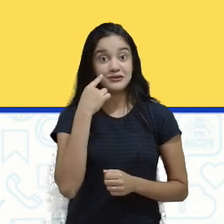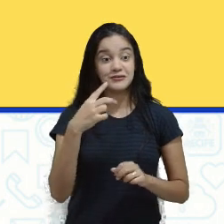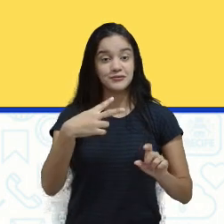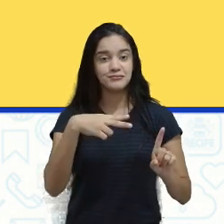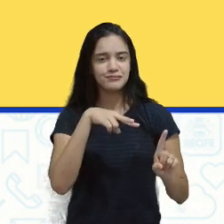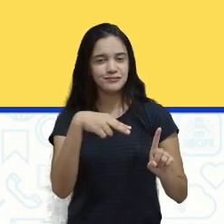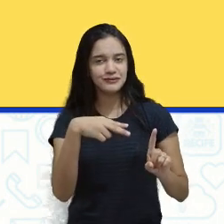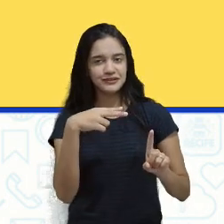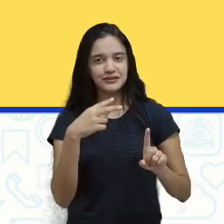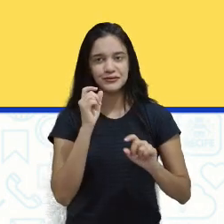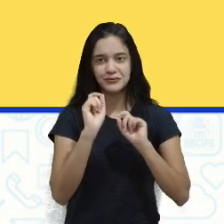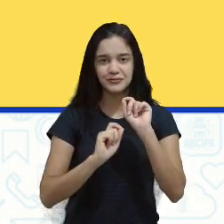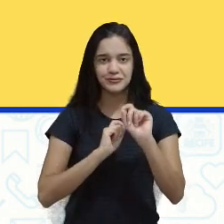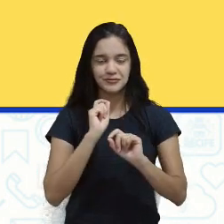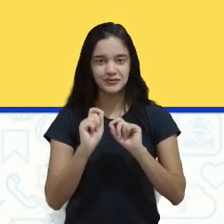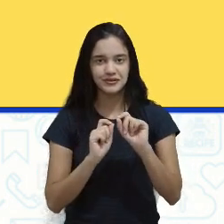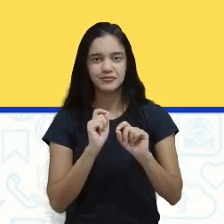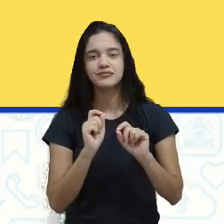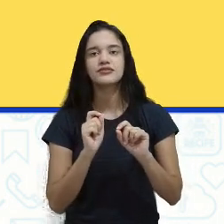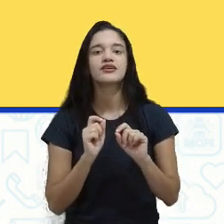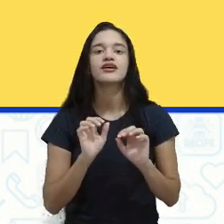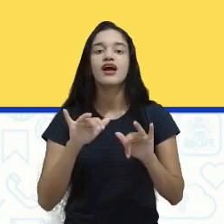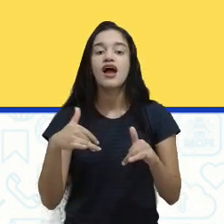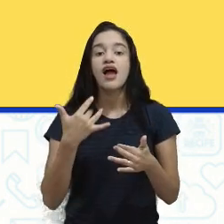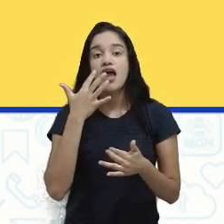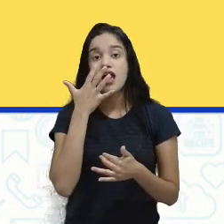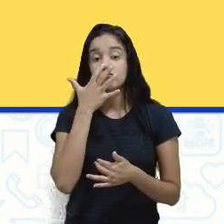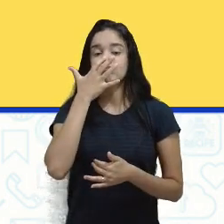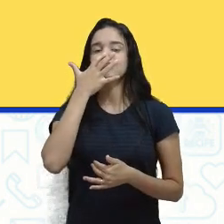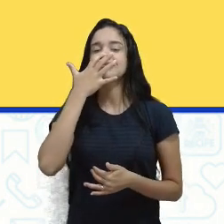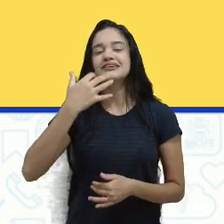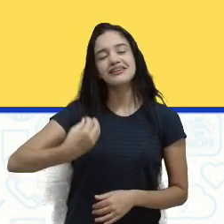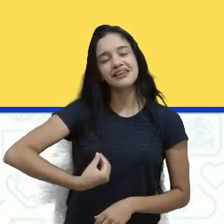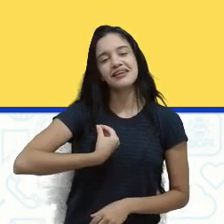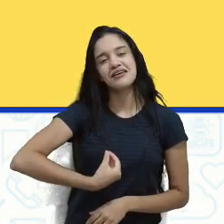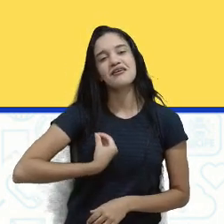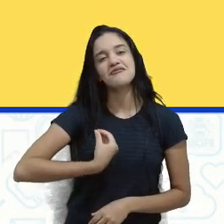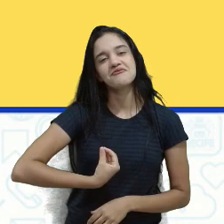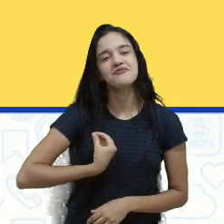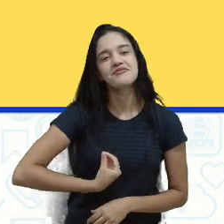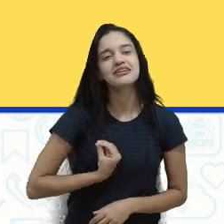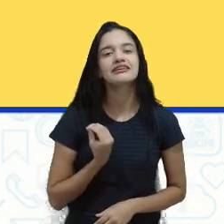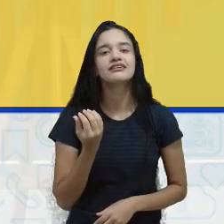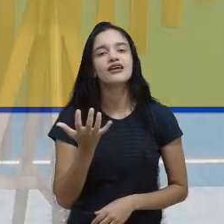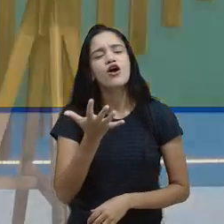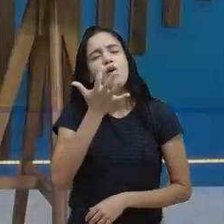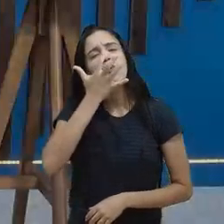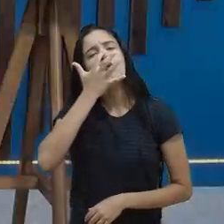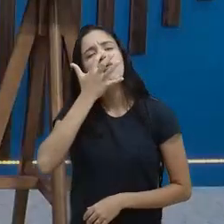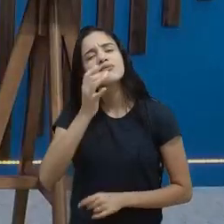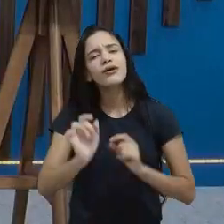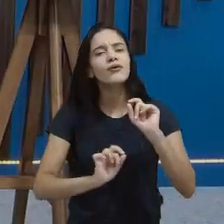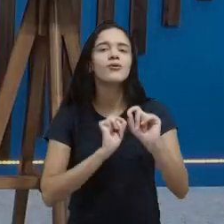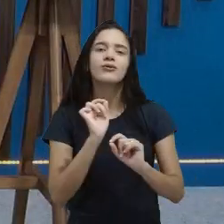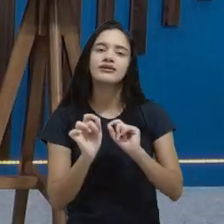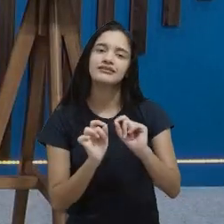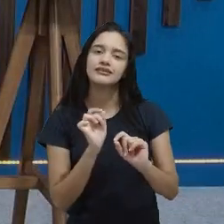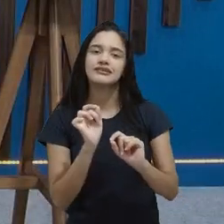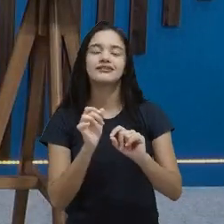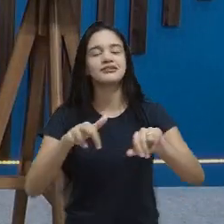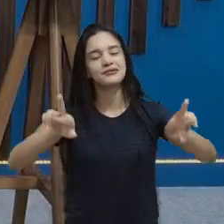é? A marca da autora é a contemplação da vida, não é? Que contemplação é essa? Uma contemplação